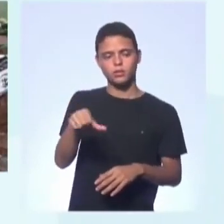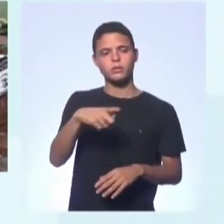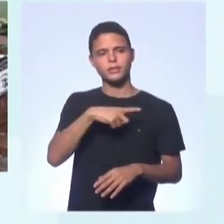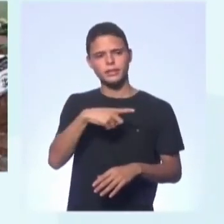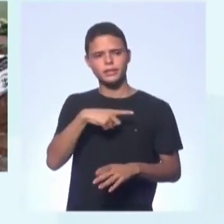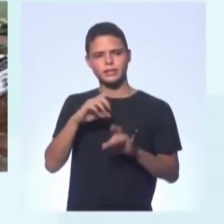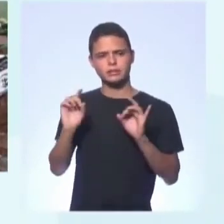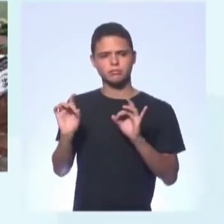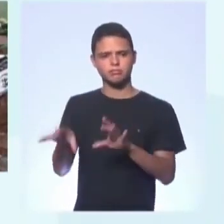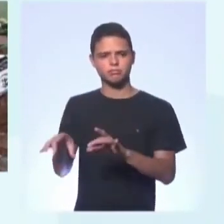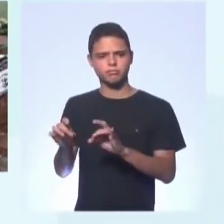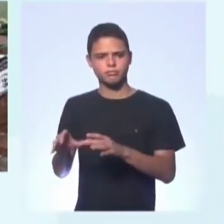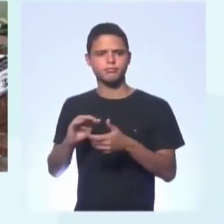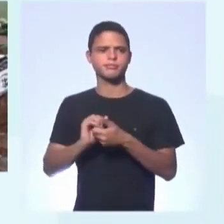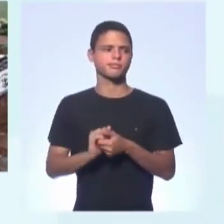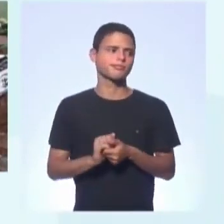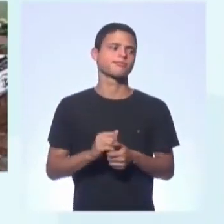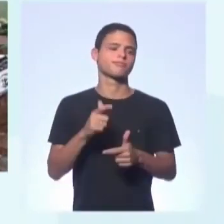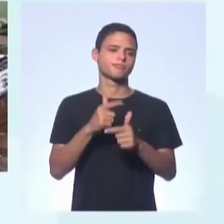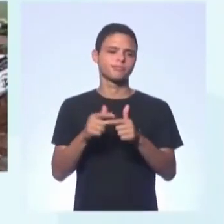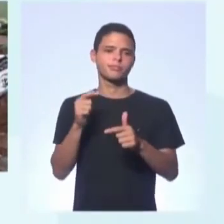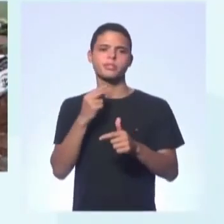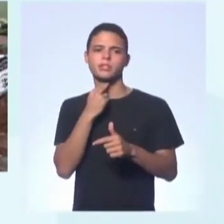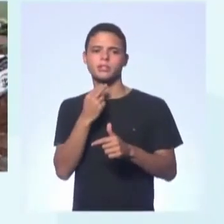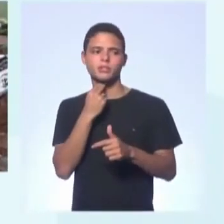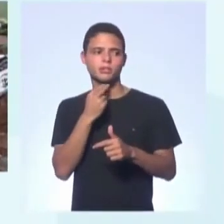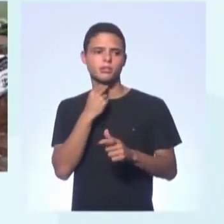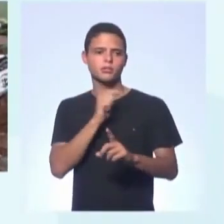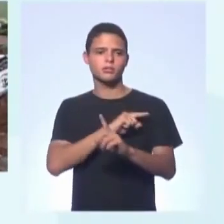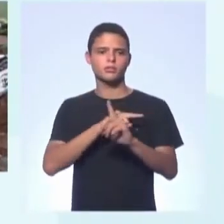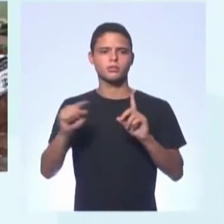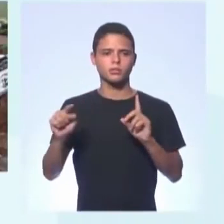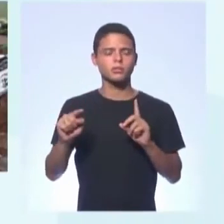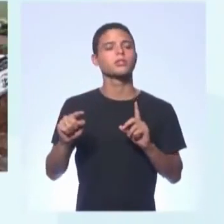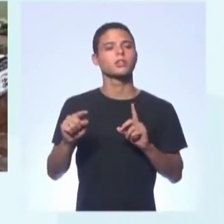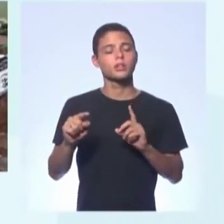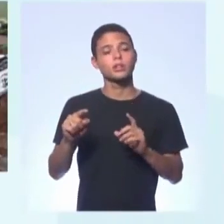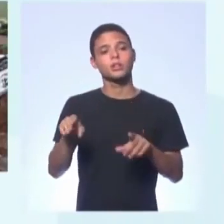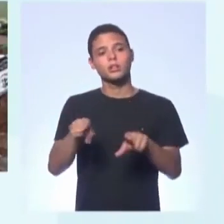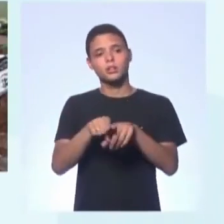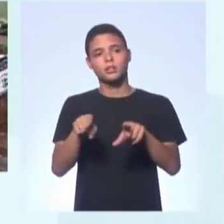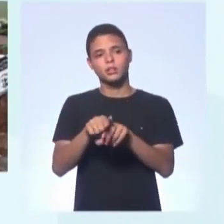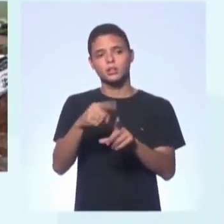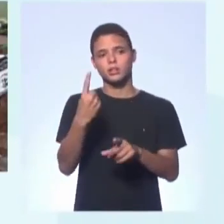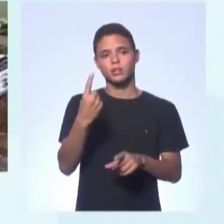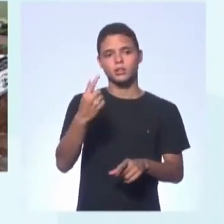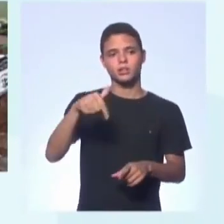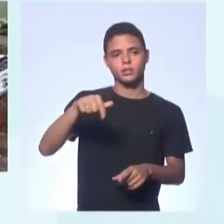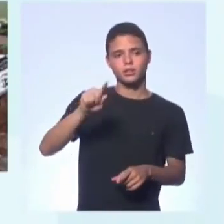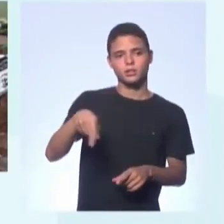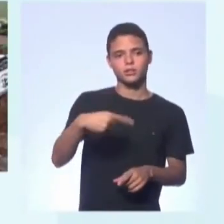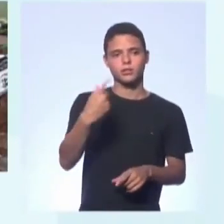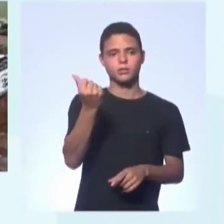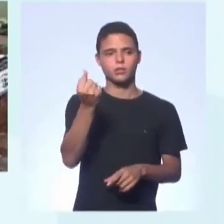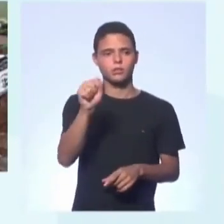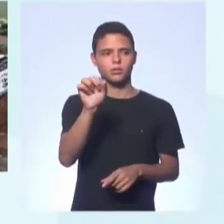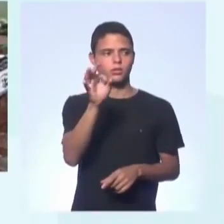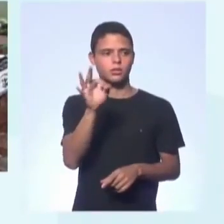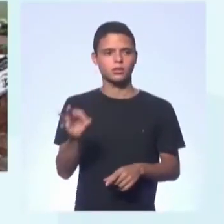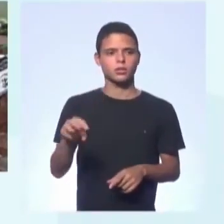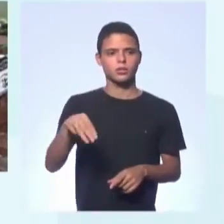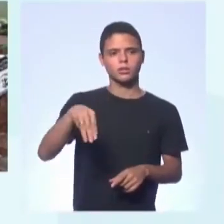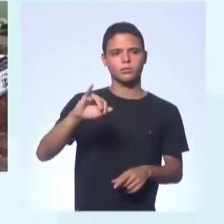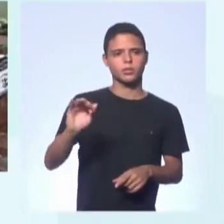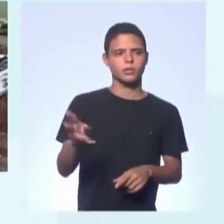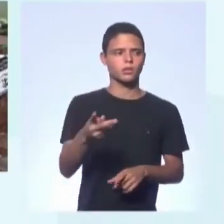depósitos irregulares e ilegais. Além disso, 17,8 milhões de brasileiros não têm coleta de lixo nas casas e